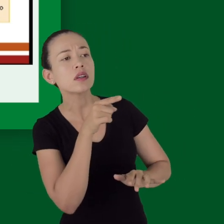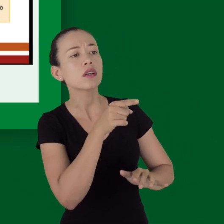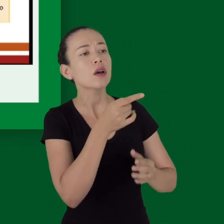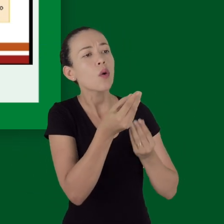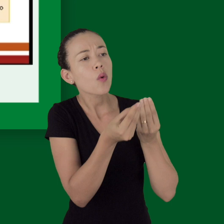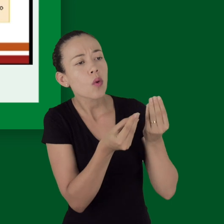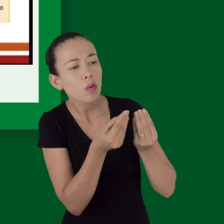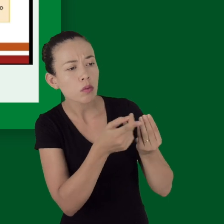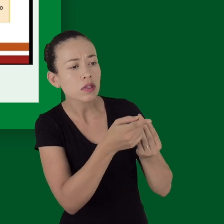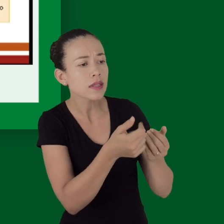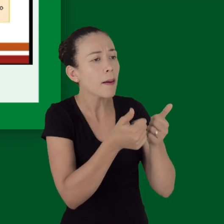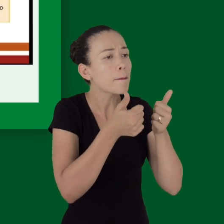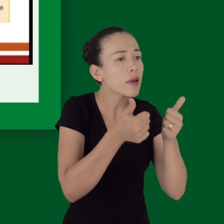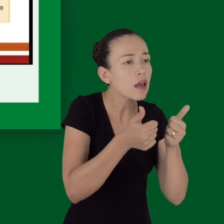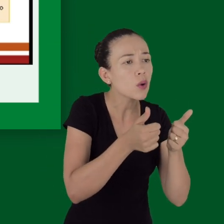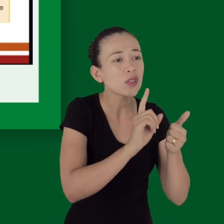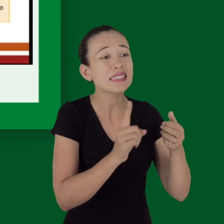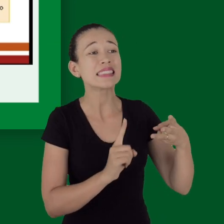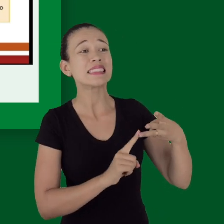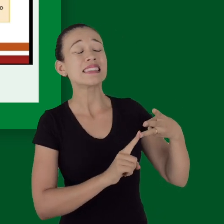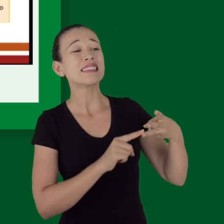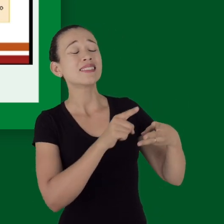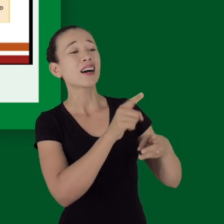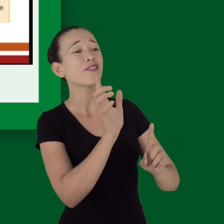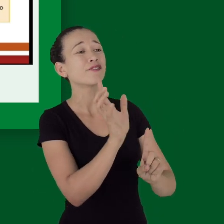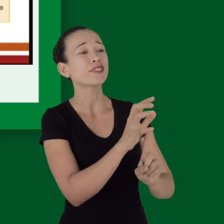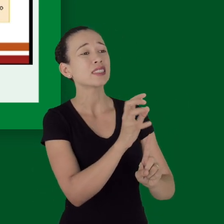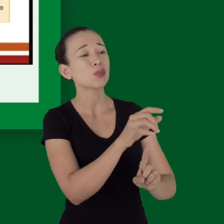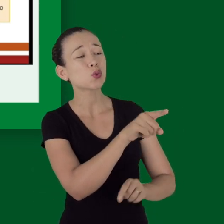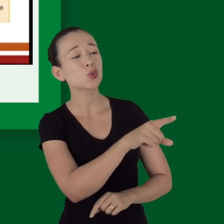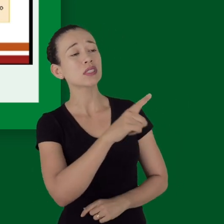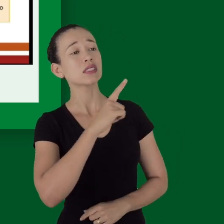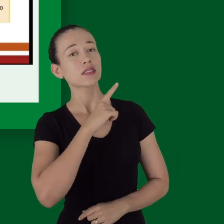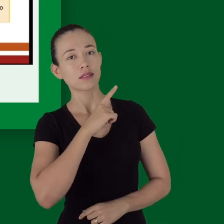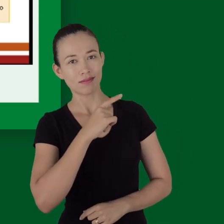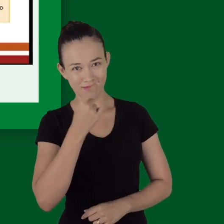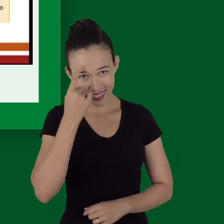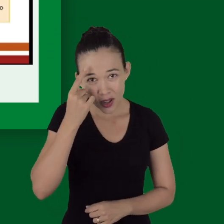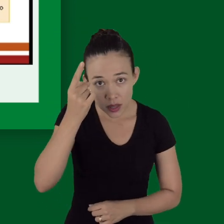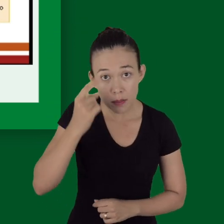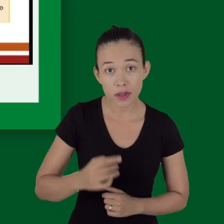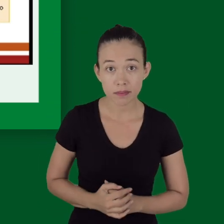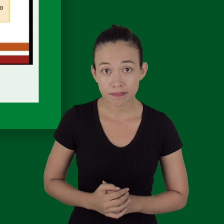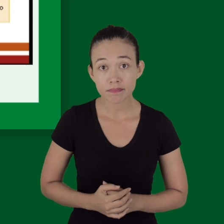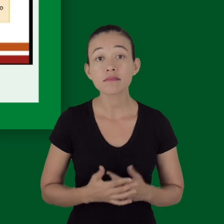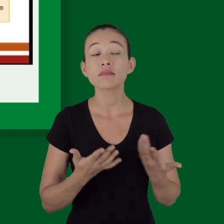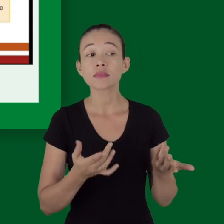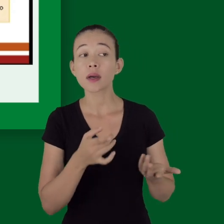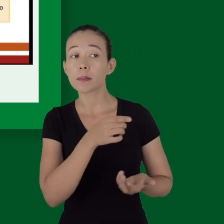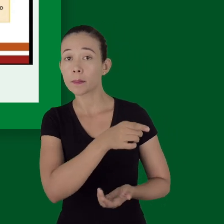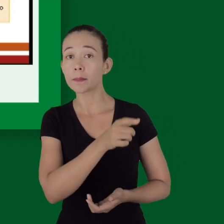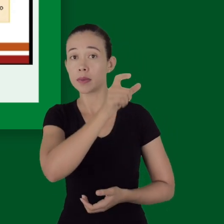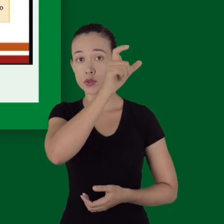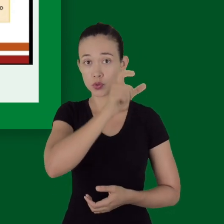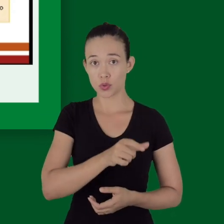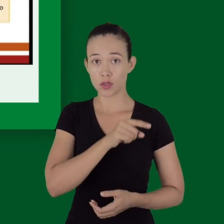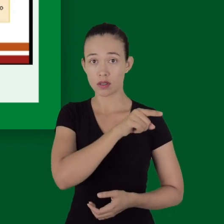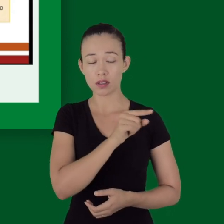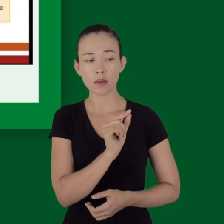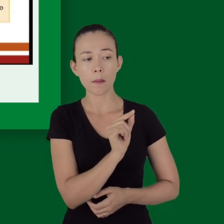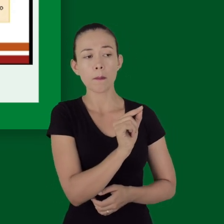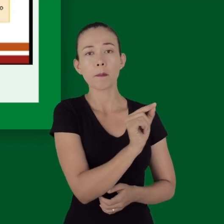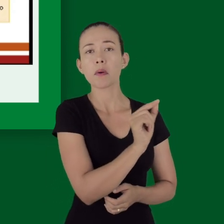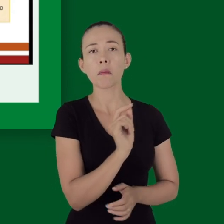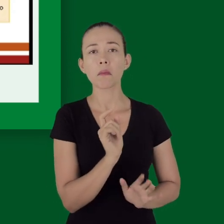colunas dorsais estão preservadas nessa lesão, que ela pode ser uma lesão incompleta. Então, eu posso ter algumas inferências. Então, no momento